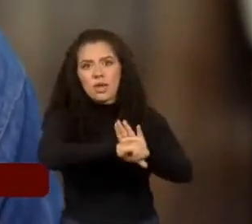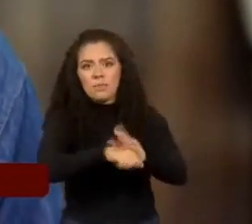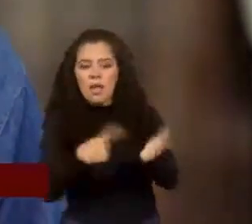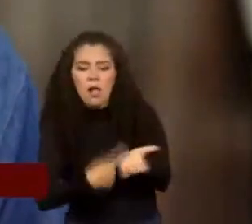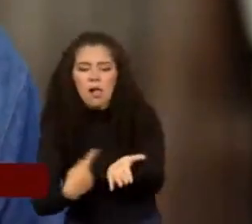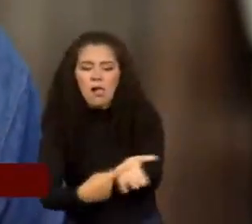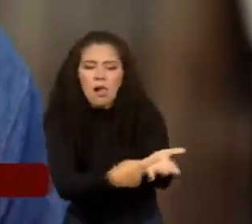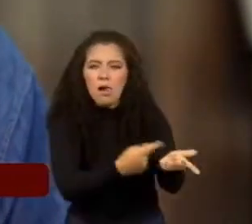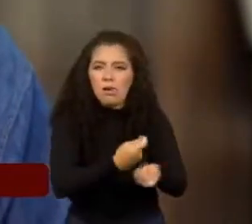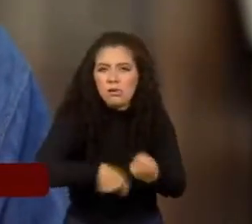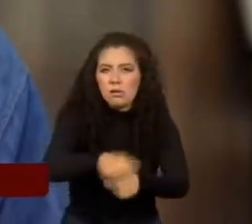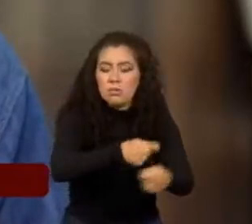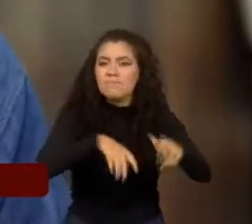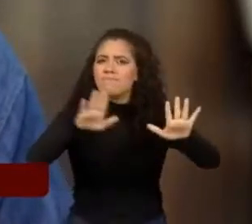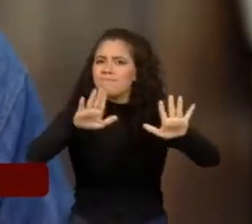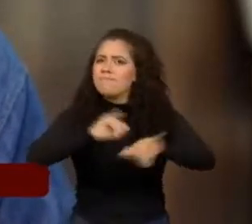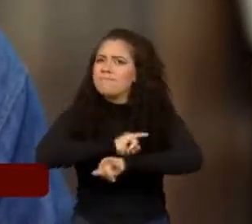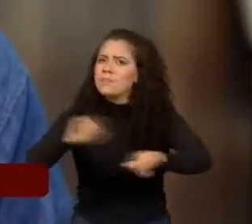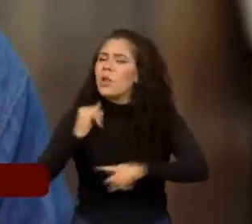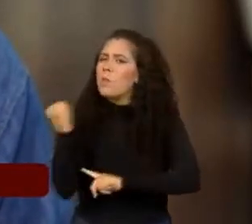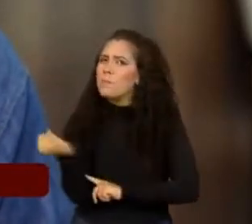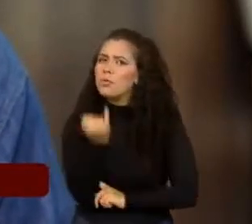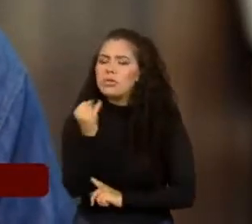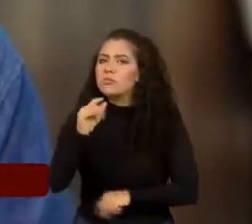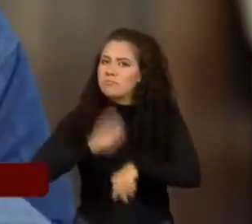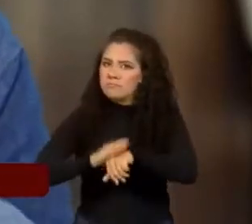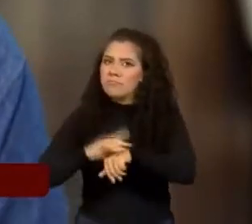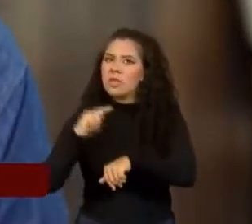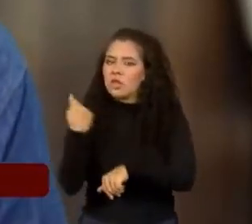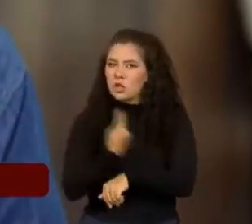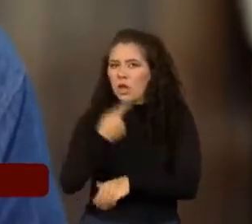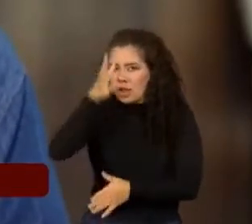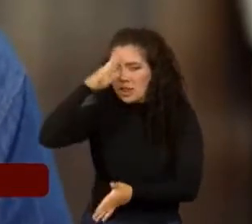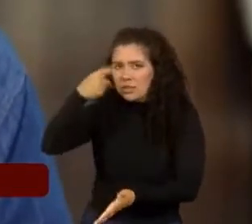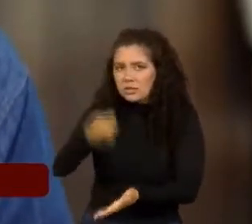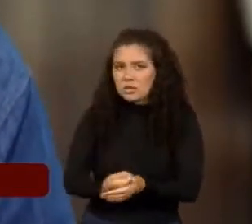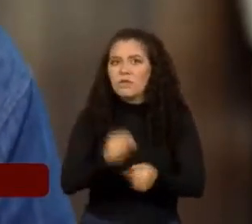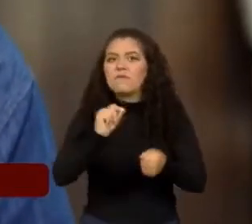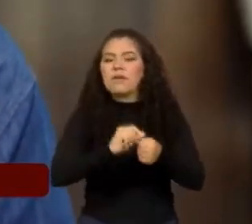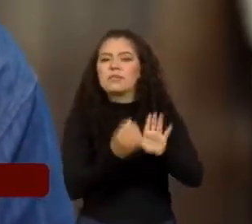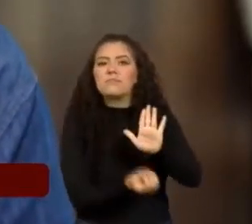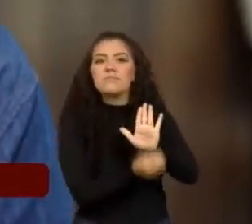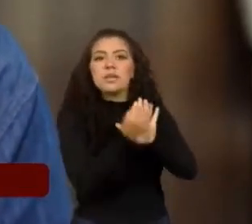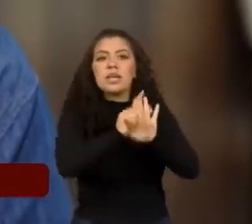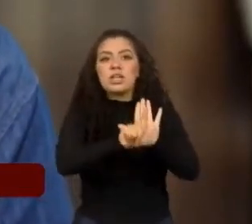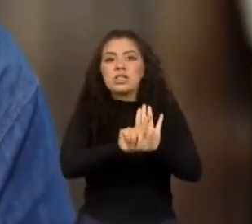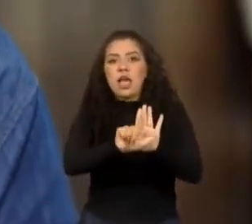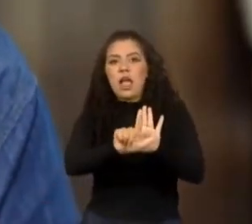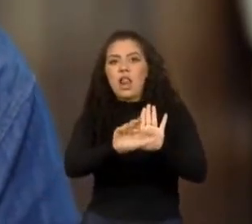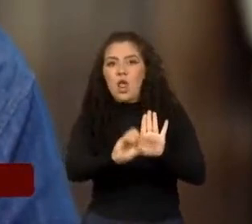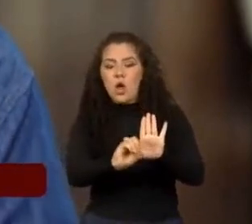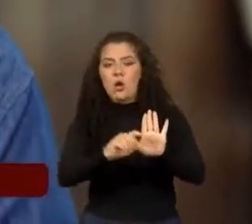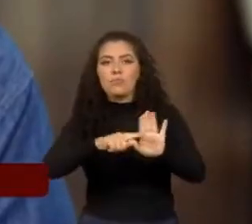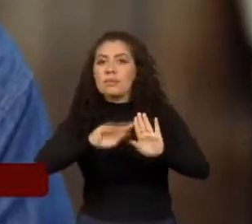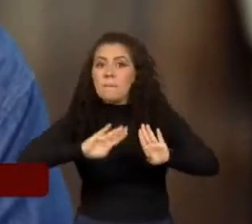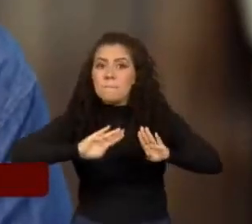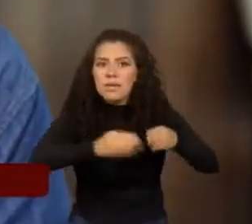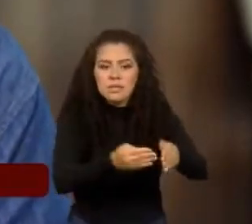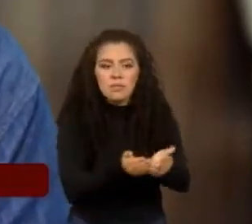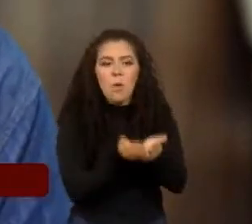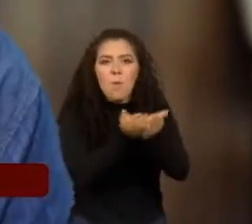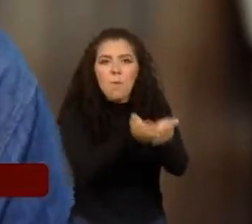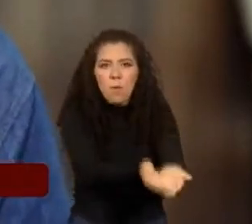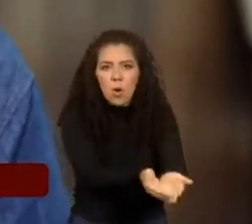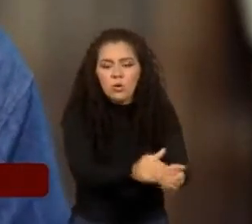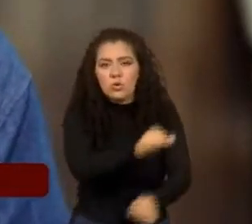muito importante. Nós resolvemos fazer uma GLO específica para o porto do Rio de Janeiro, para o porto